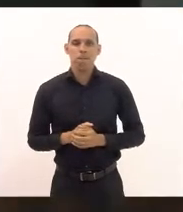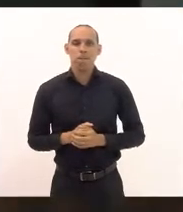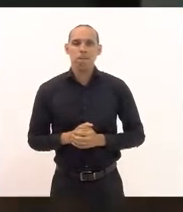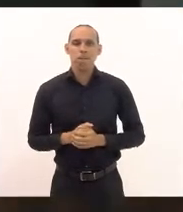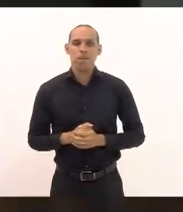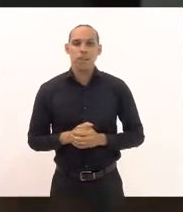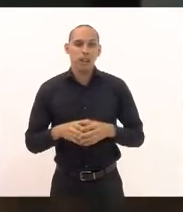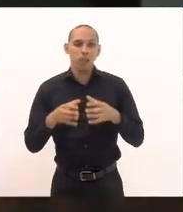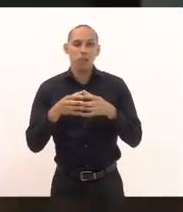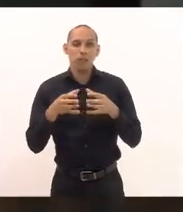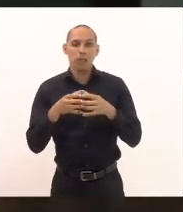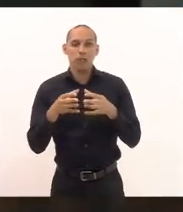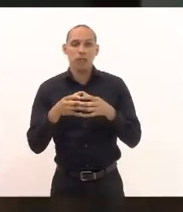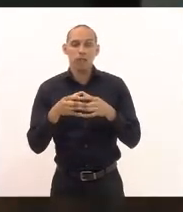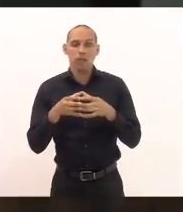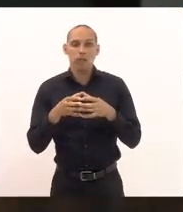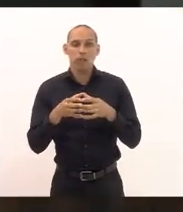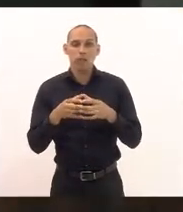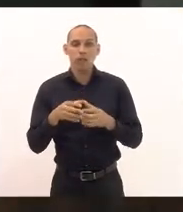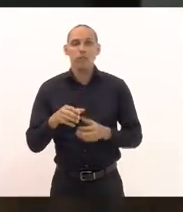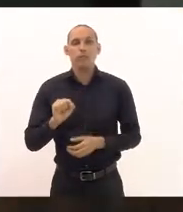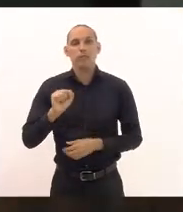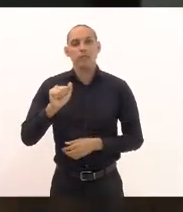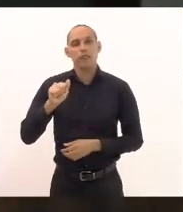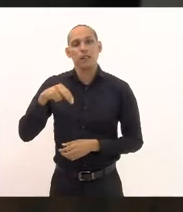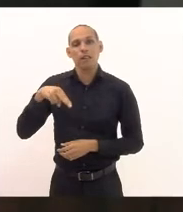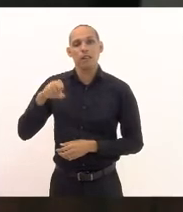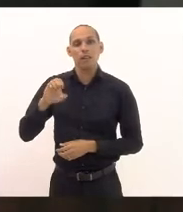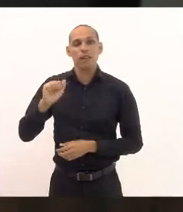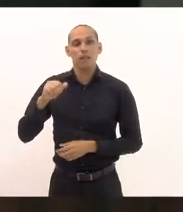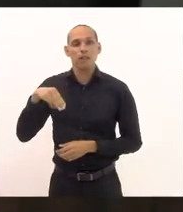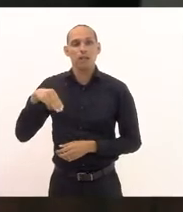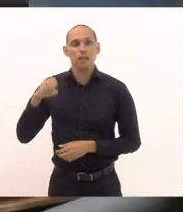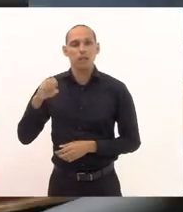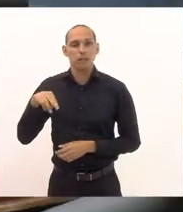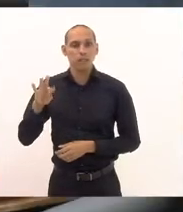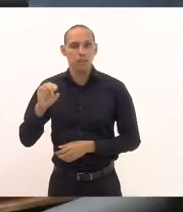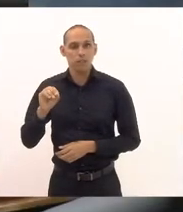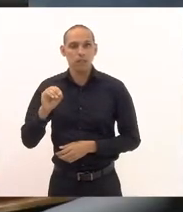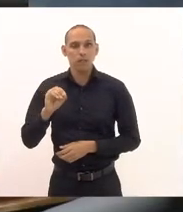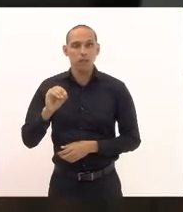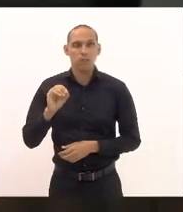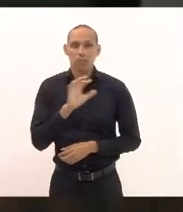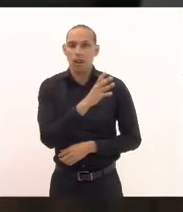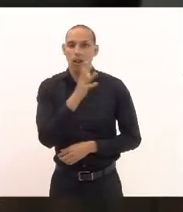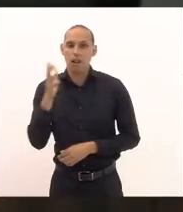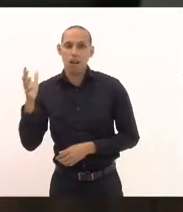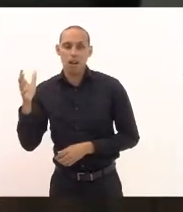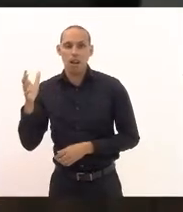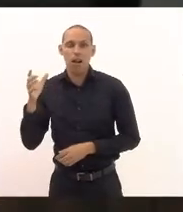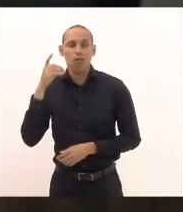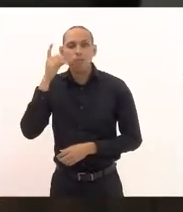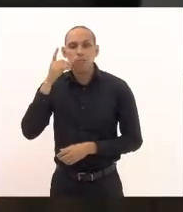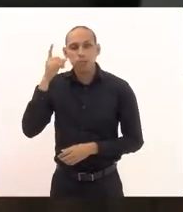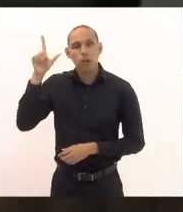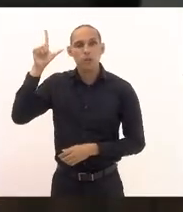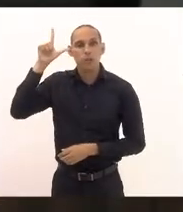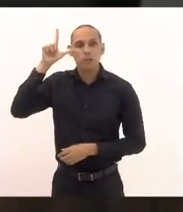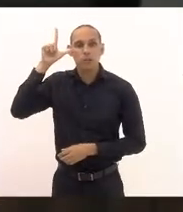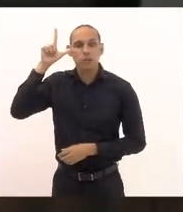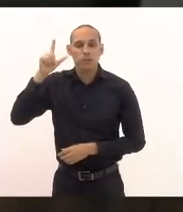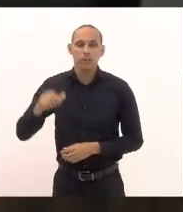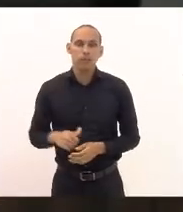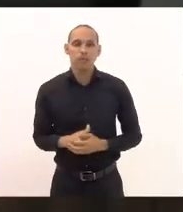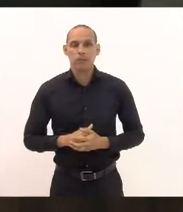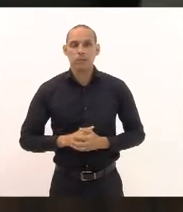Pela Comissão de Saneamento Ambiental, deputada Lucinha. Deputada Lucinha.